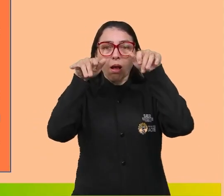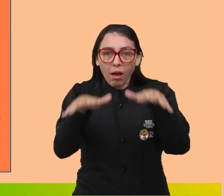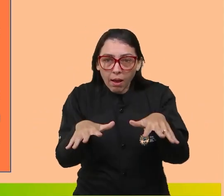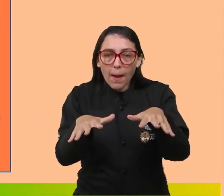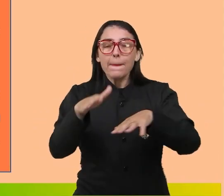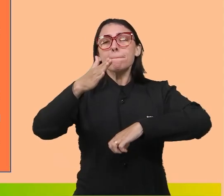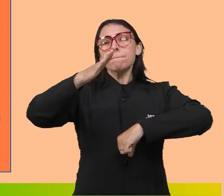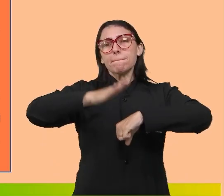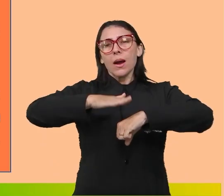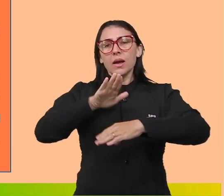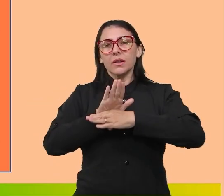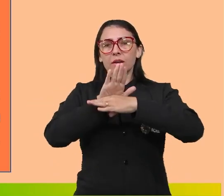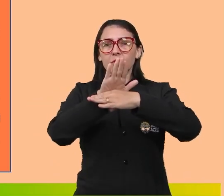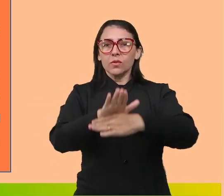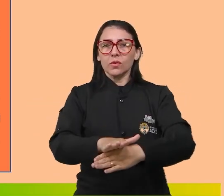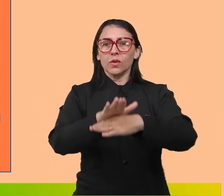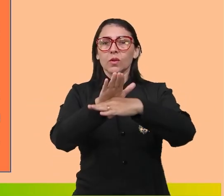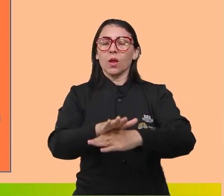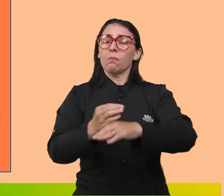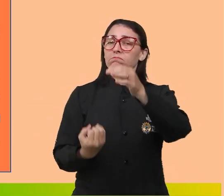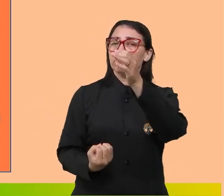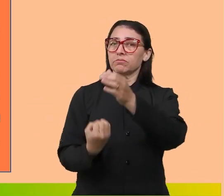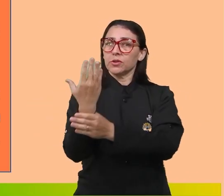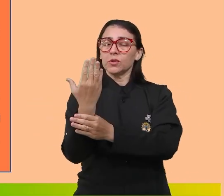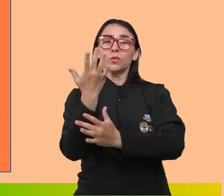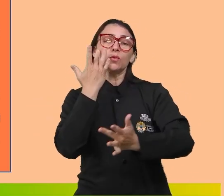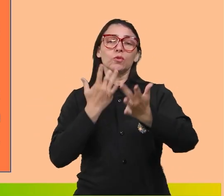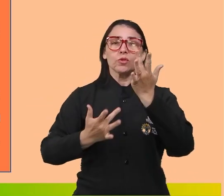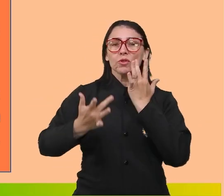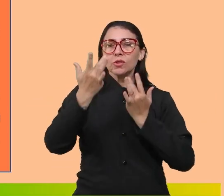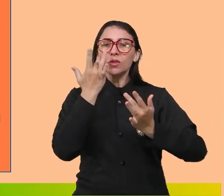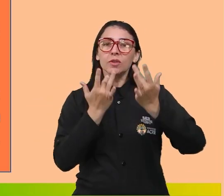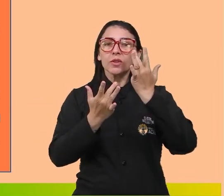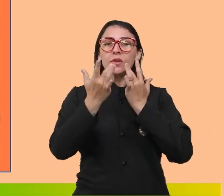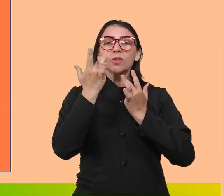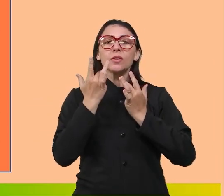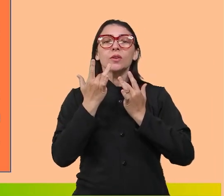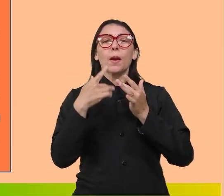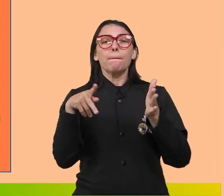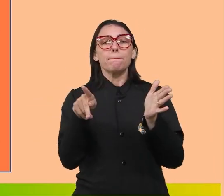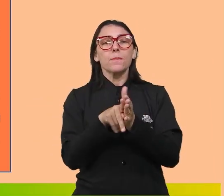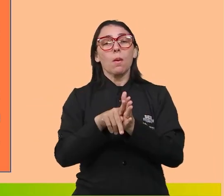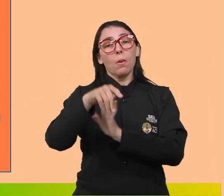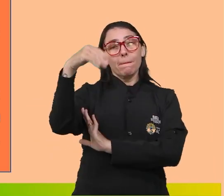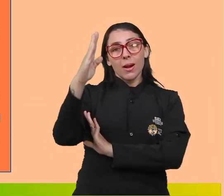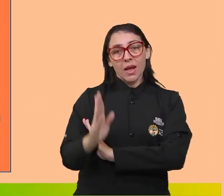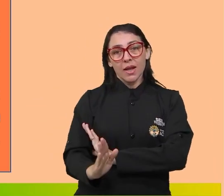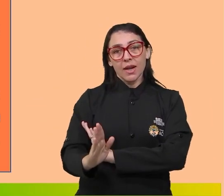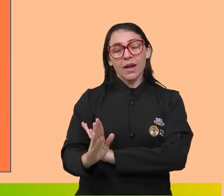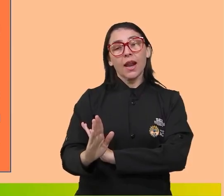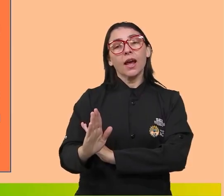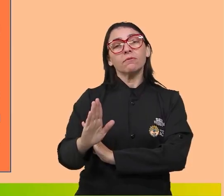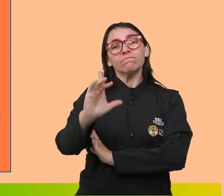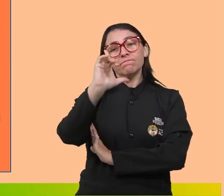que mais contribuiu para a criação de um teatro genuinamente brasileiro